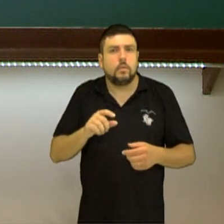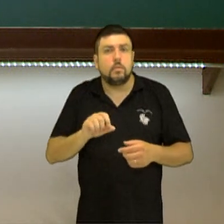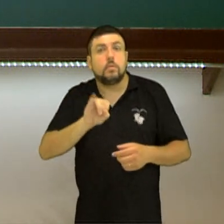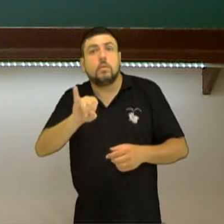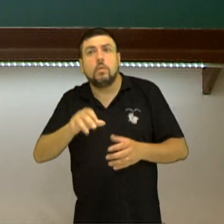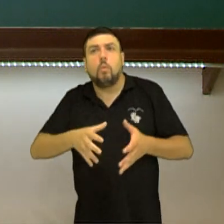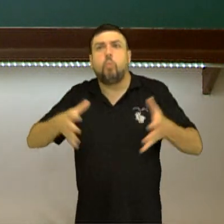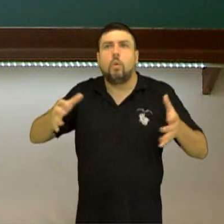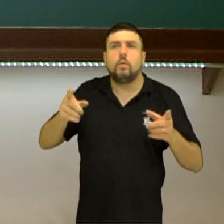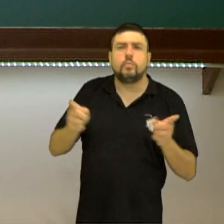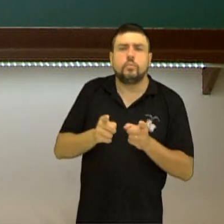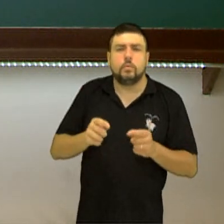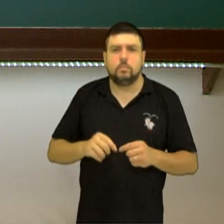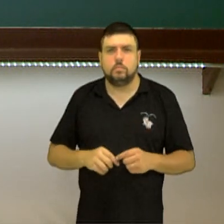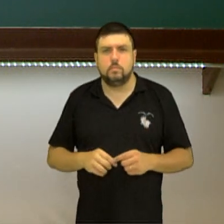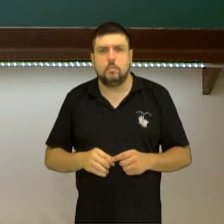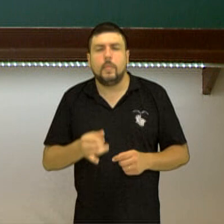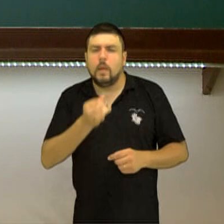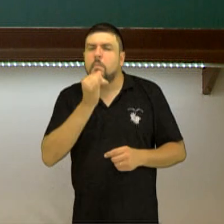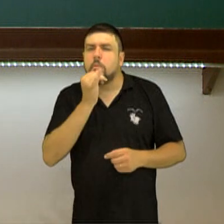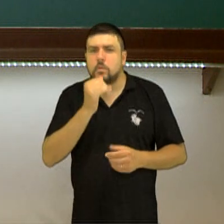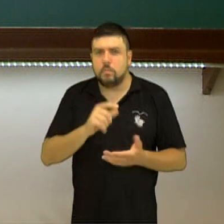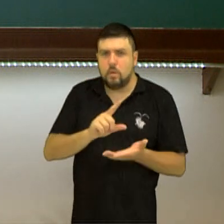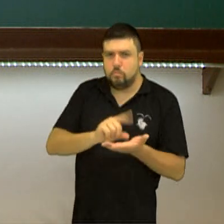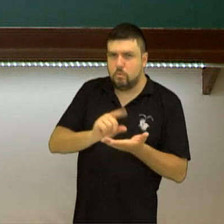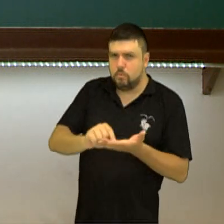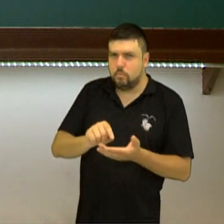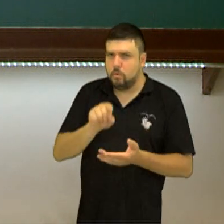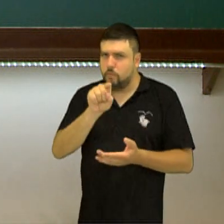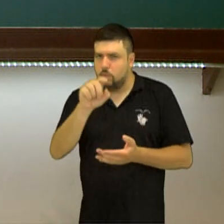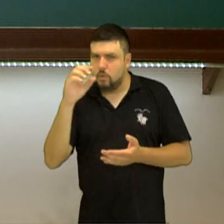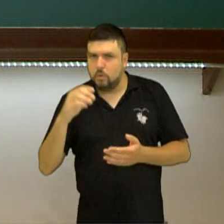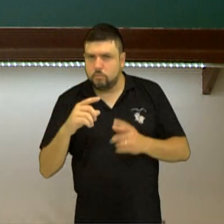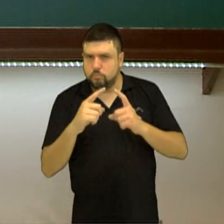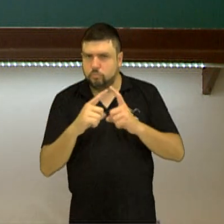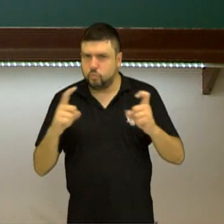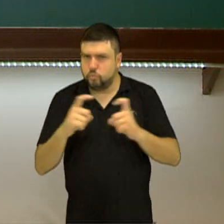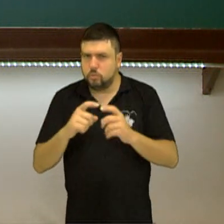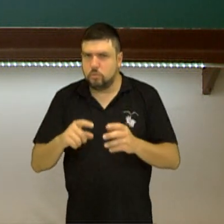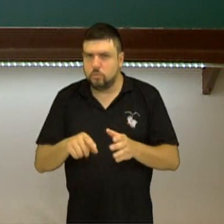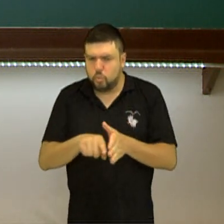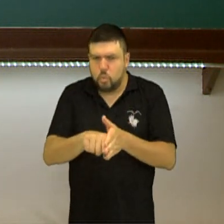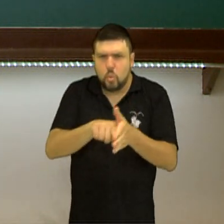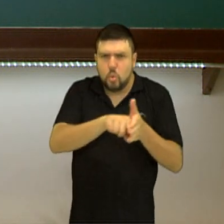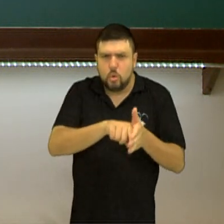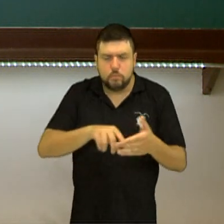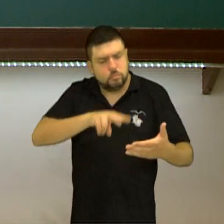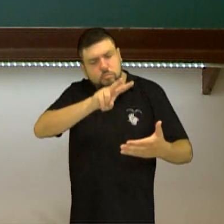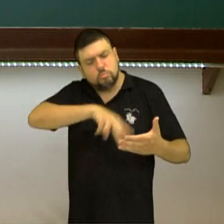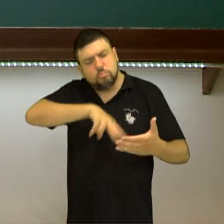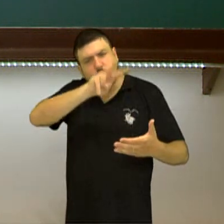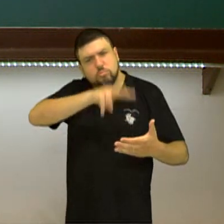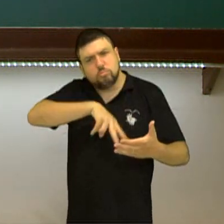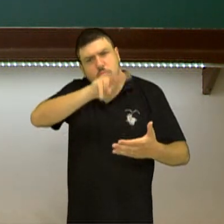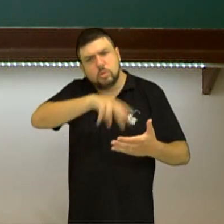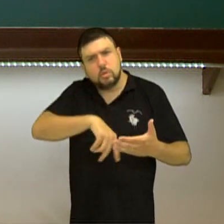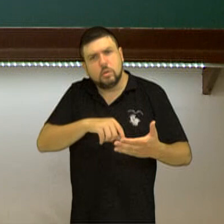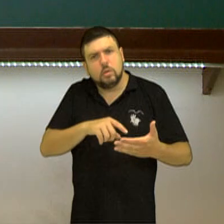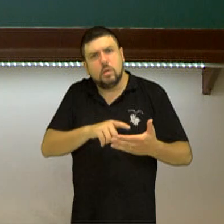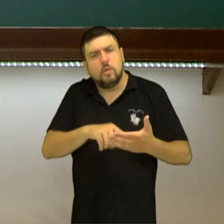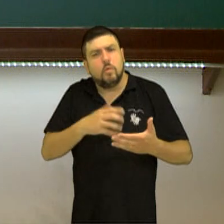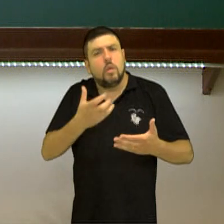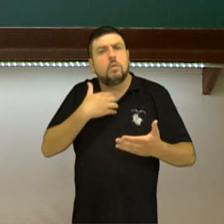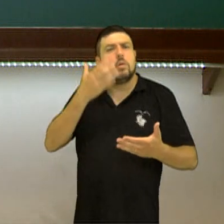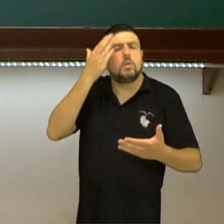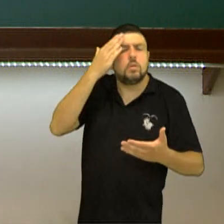os principais resultados daquele artigo e no que o artigo justifica a pesquisa, o que a pesquisa foi justificada, né?